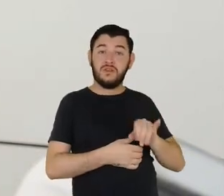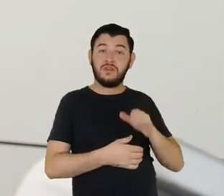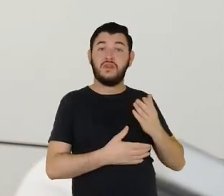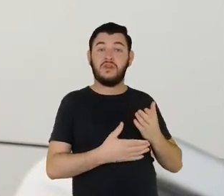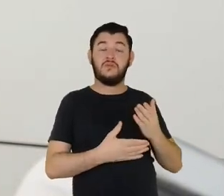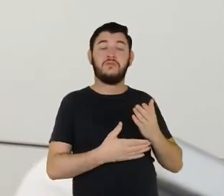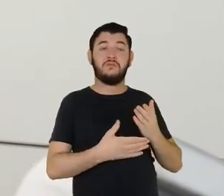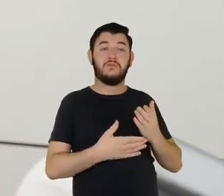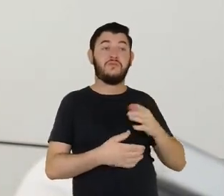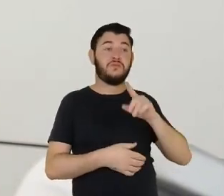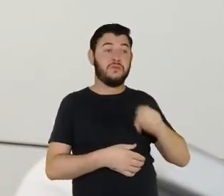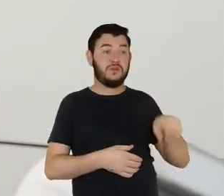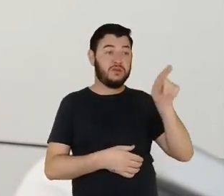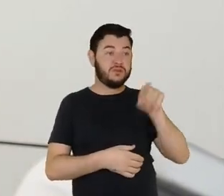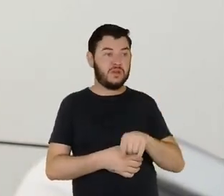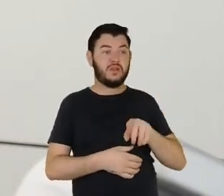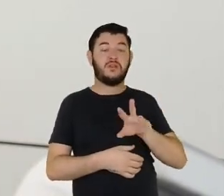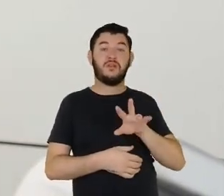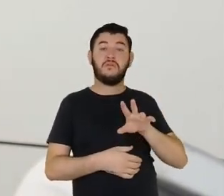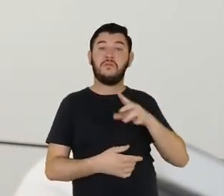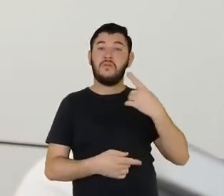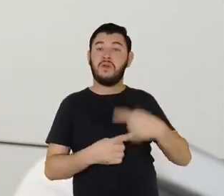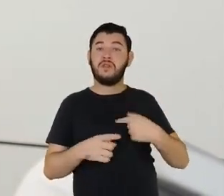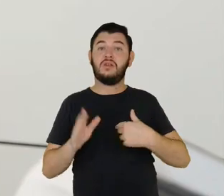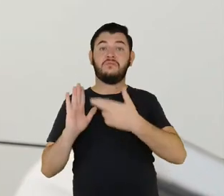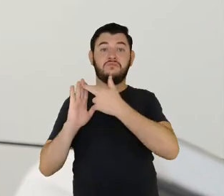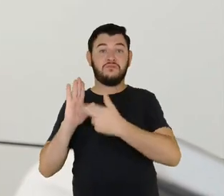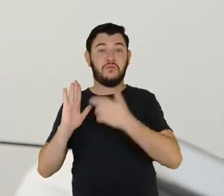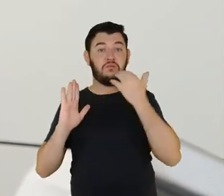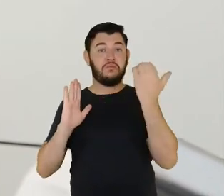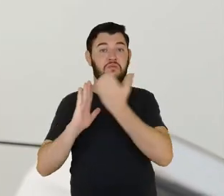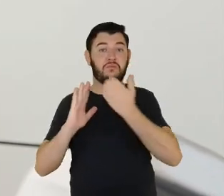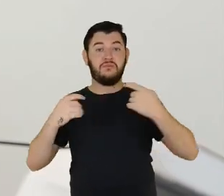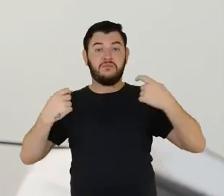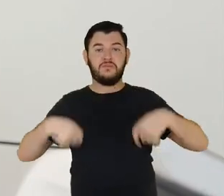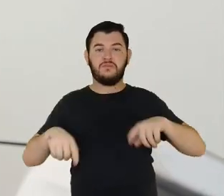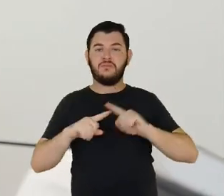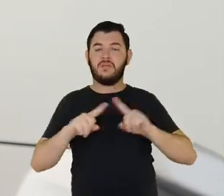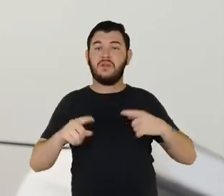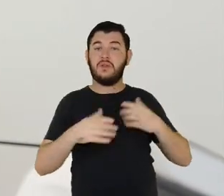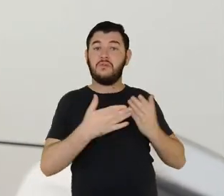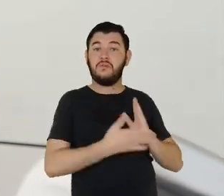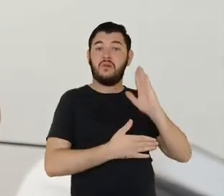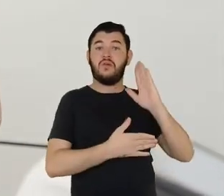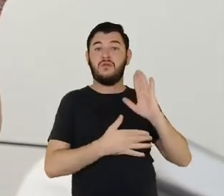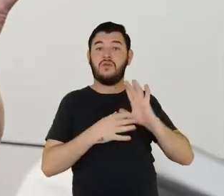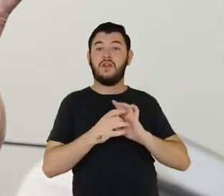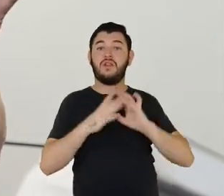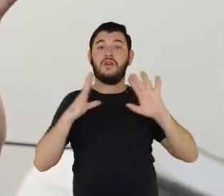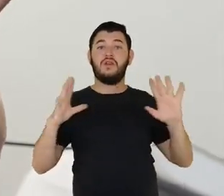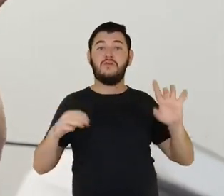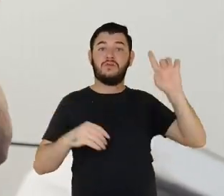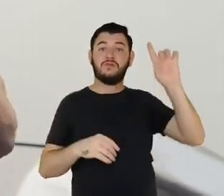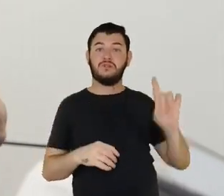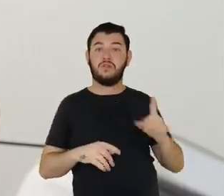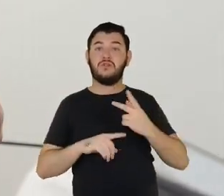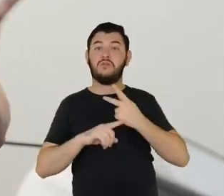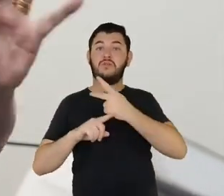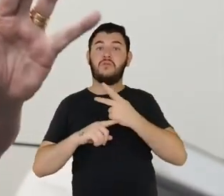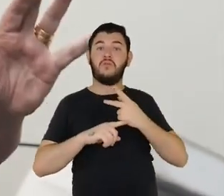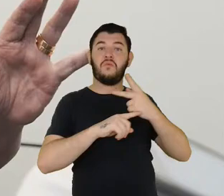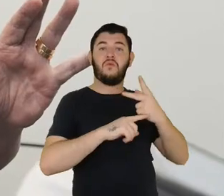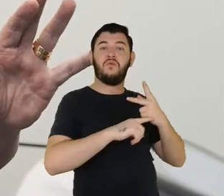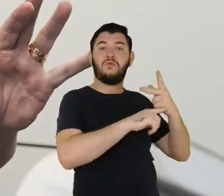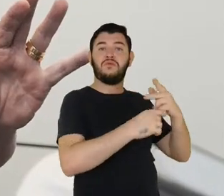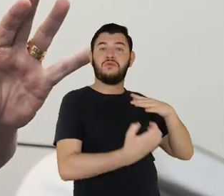Lhe dá um direito de você procurar as empresas para te patrocinarem. Esse é o mais difícil. A coisa mais